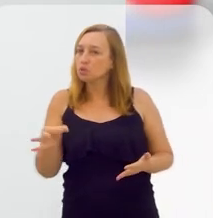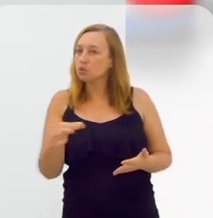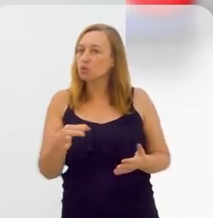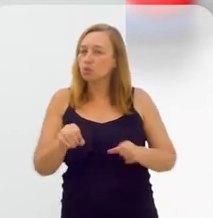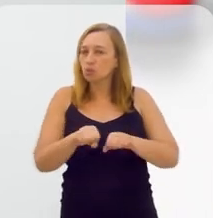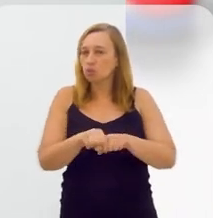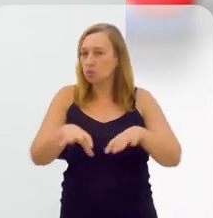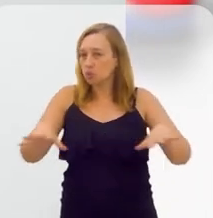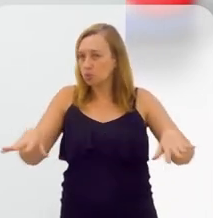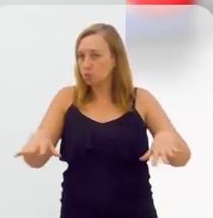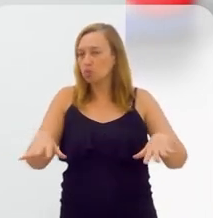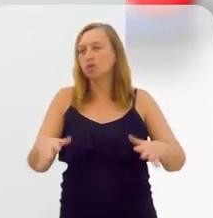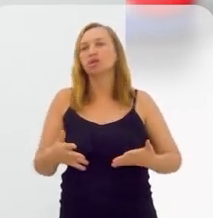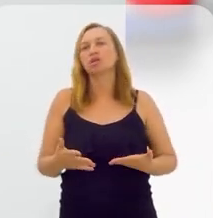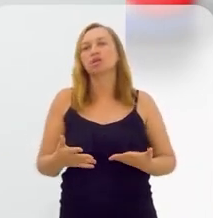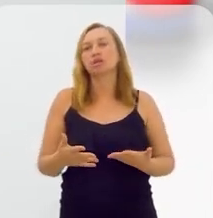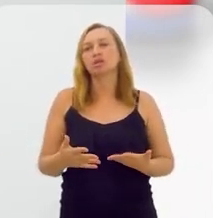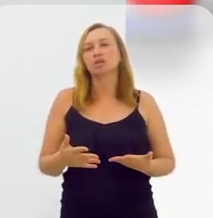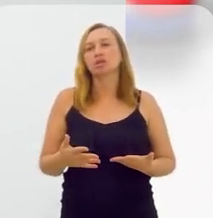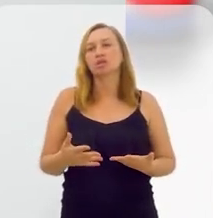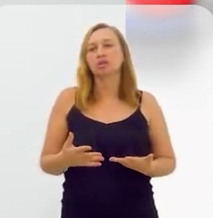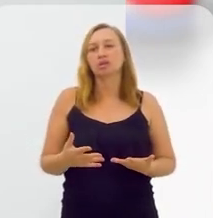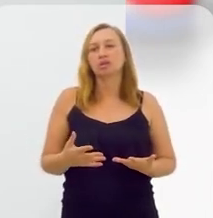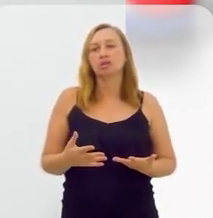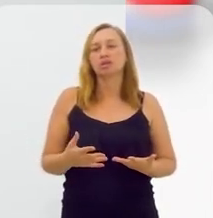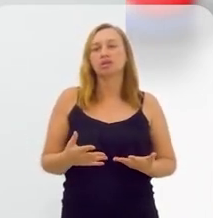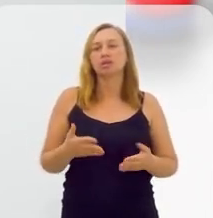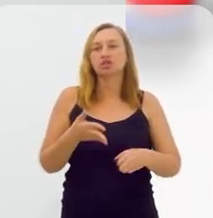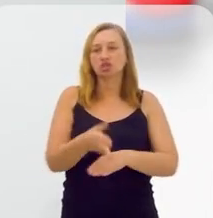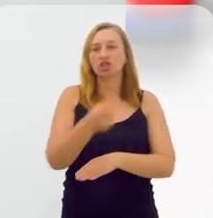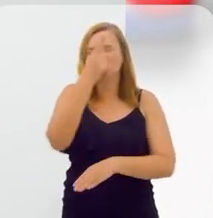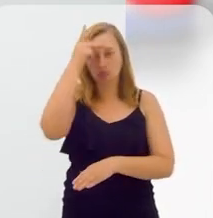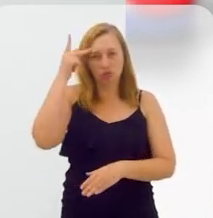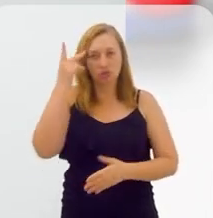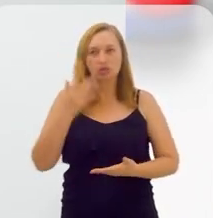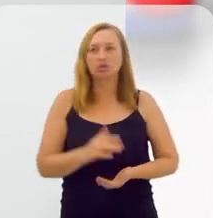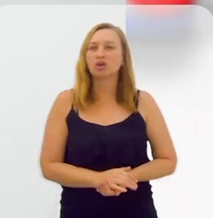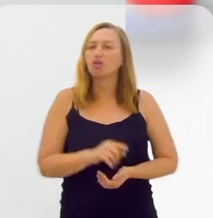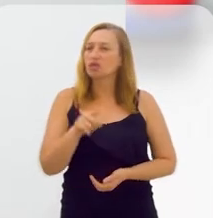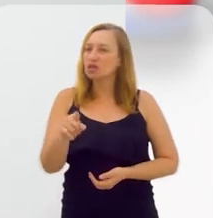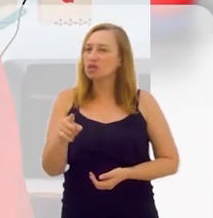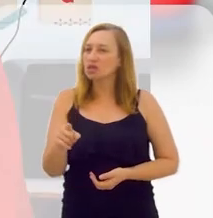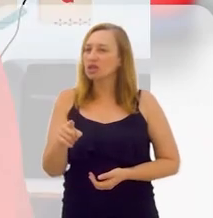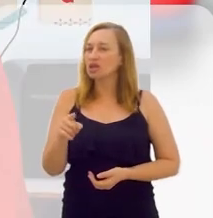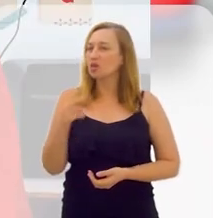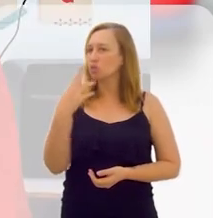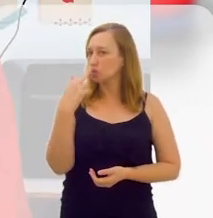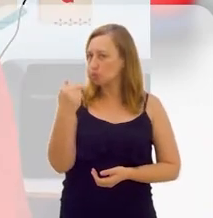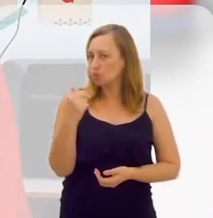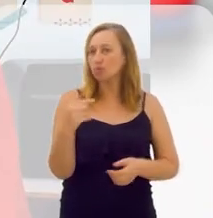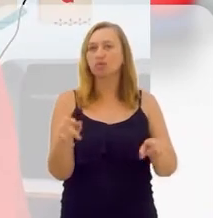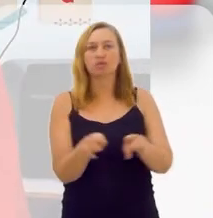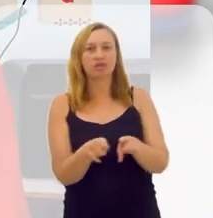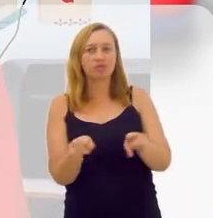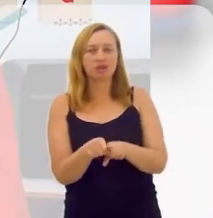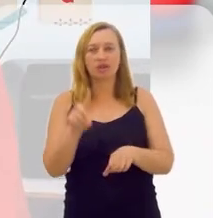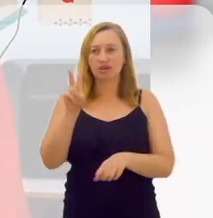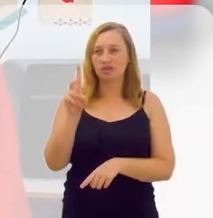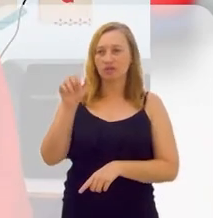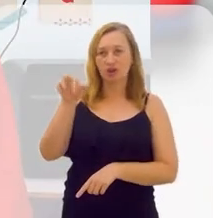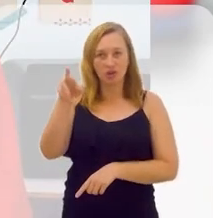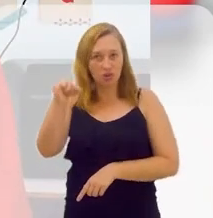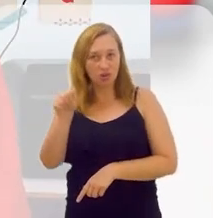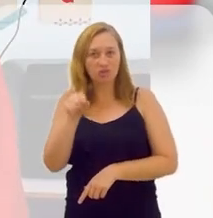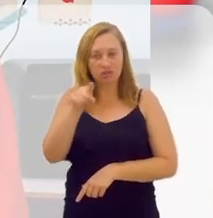essa moeda é distribuída, né, ou alcança essas pessoas. Você como nutricionista, né, também,